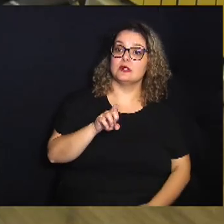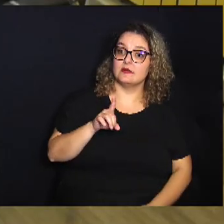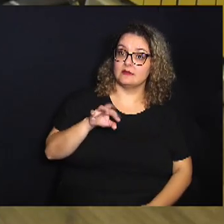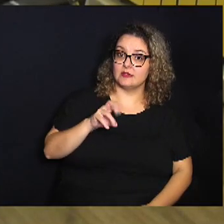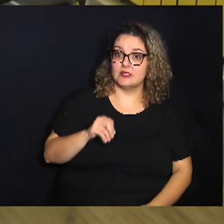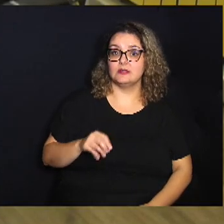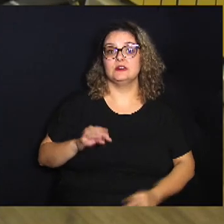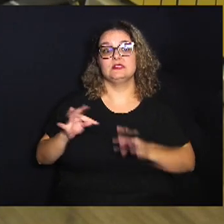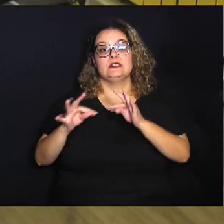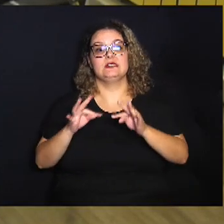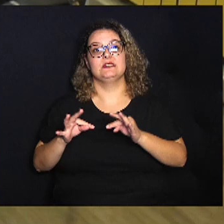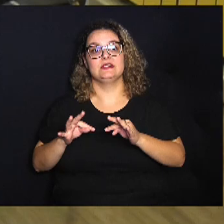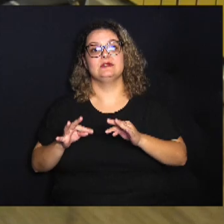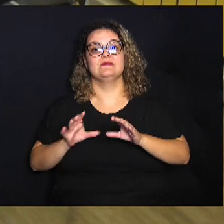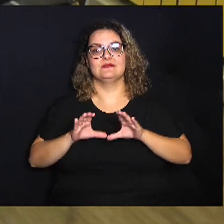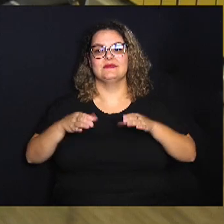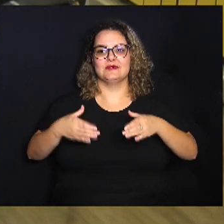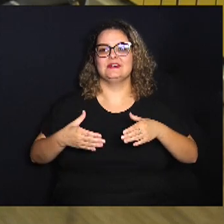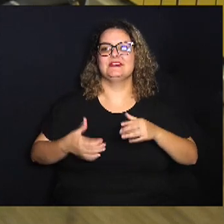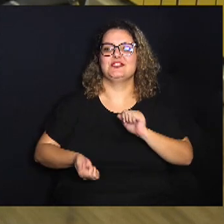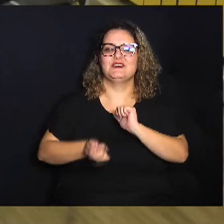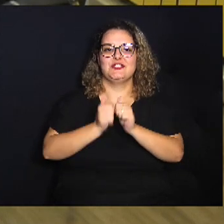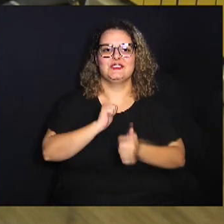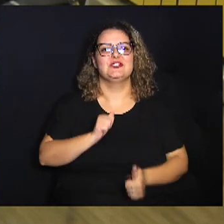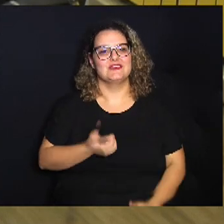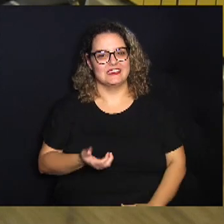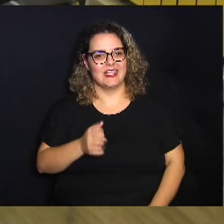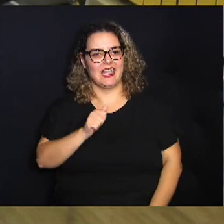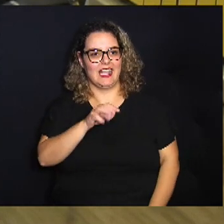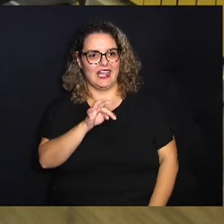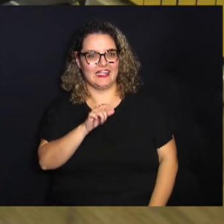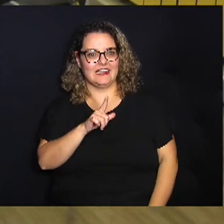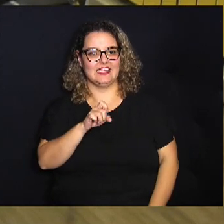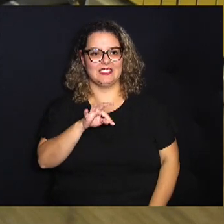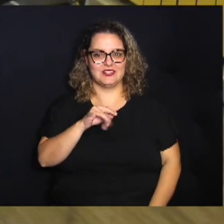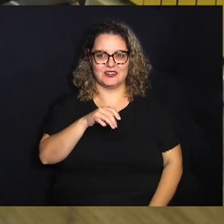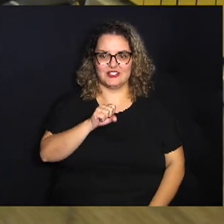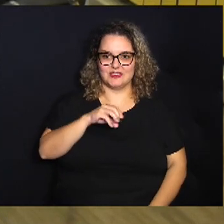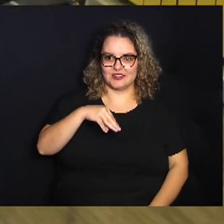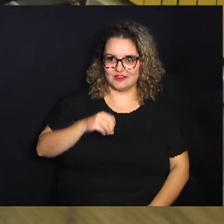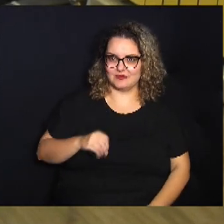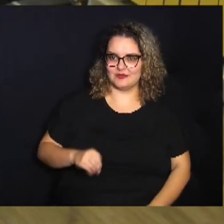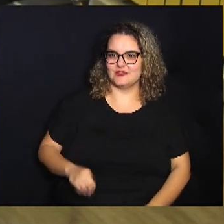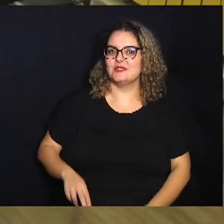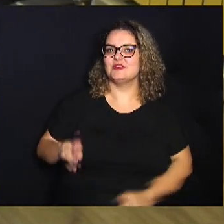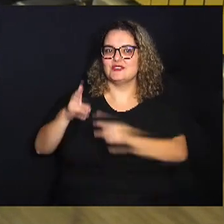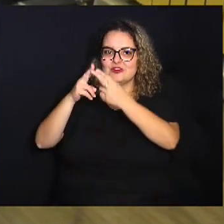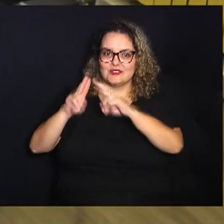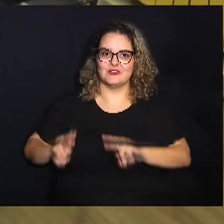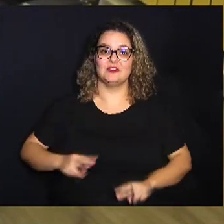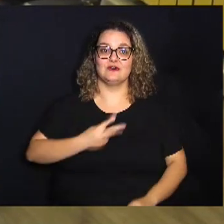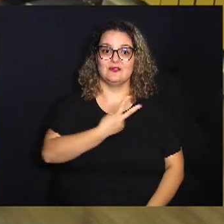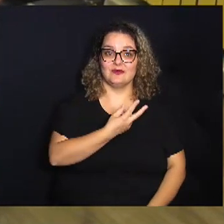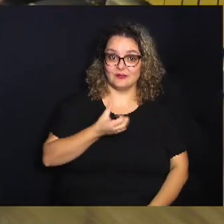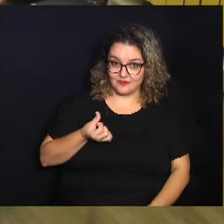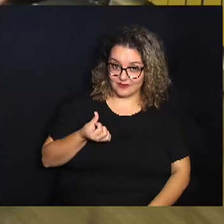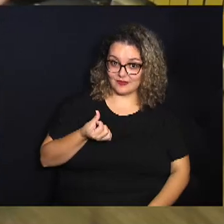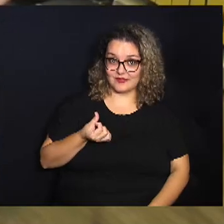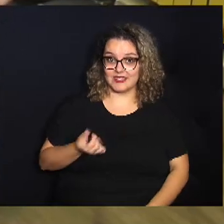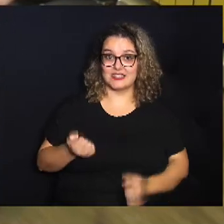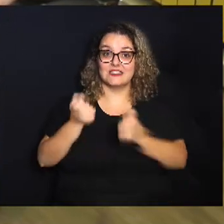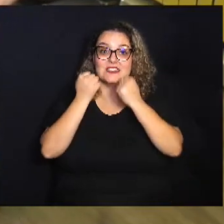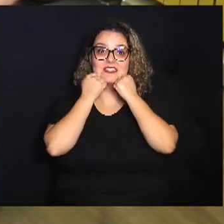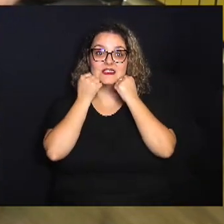da Seleção Brasileira de Atletismo, nessas Olimpíadas de Paris, que acontece nos dias 26 de julho